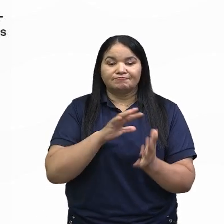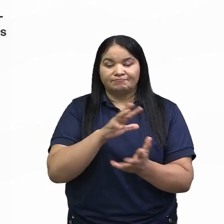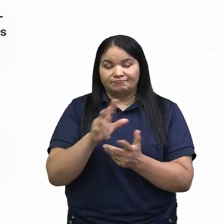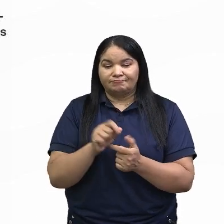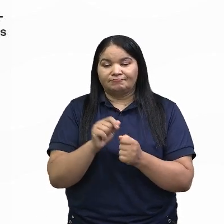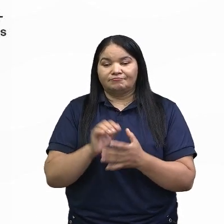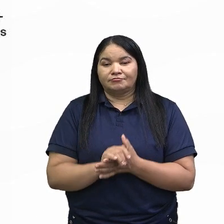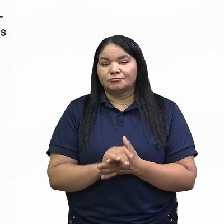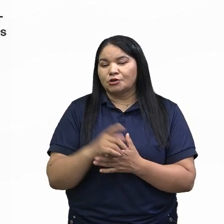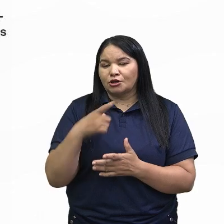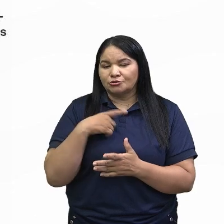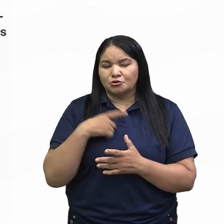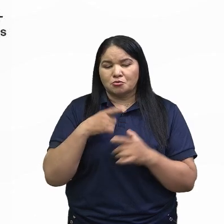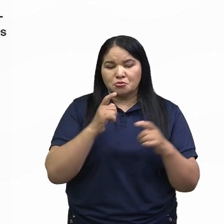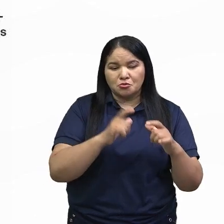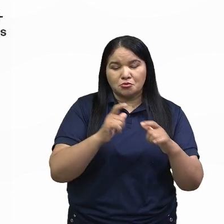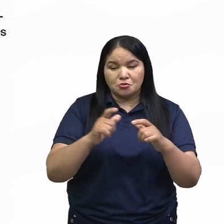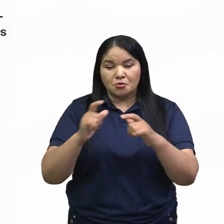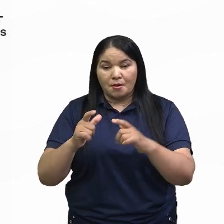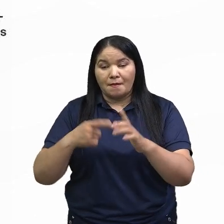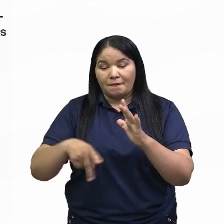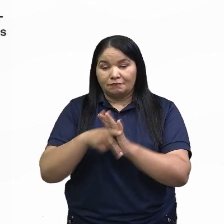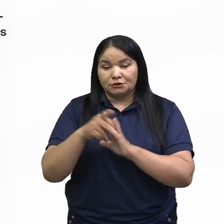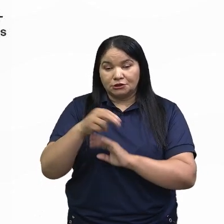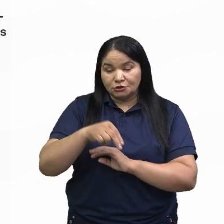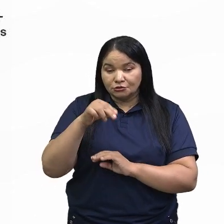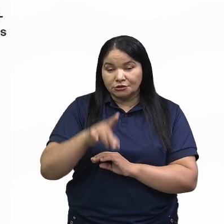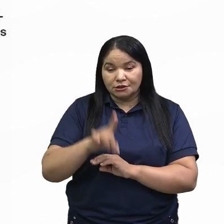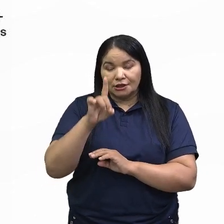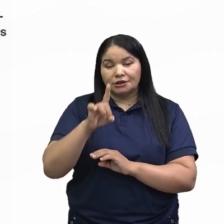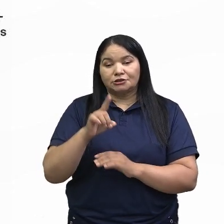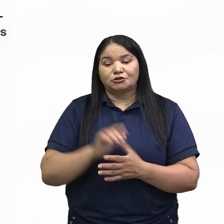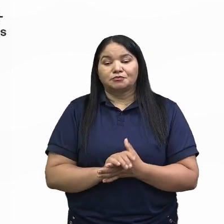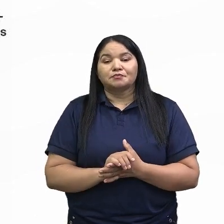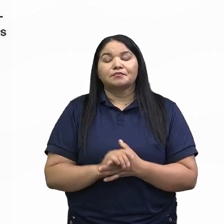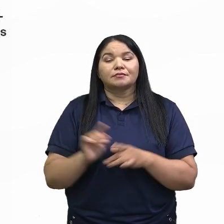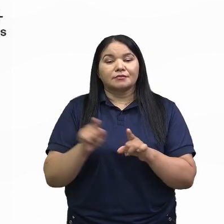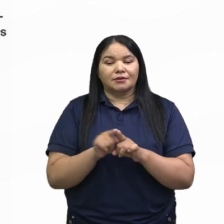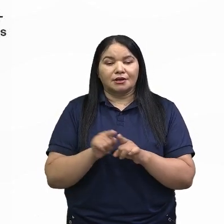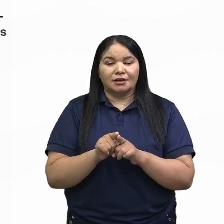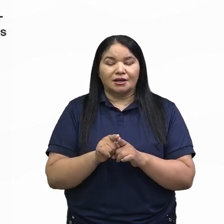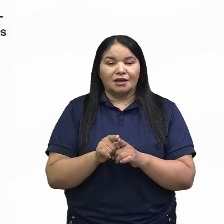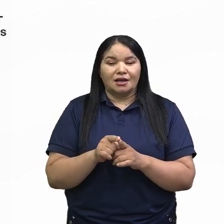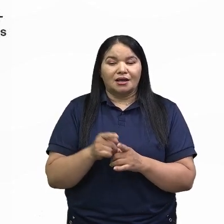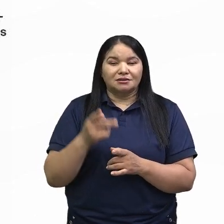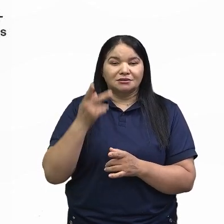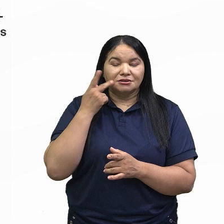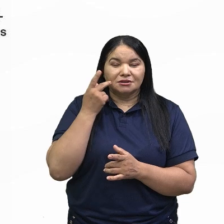pessoal, espalhados aí pelo Nordeste, na Bahia, no Ceará, né?